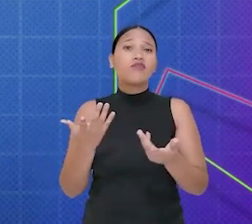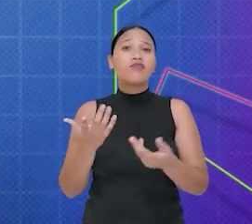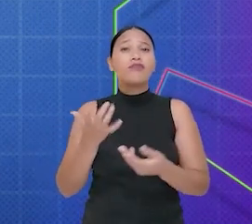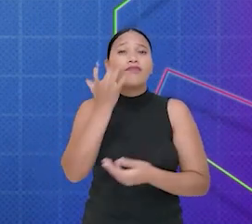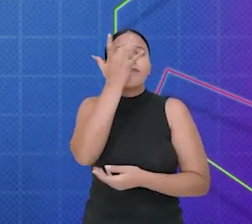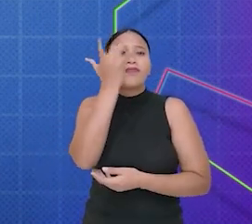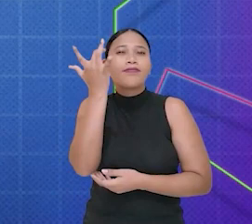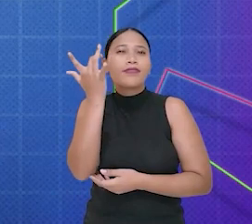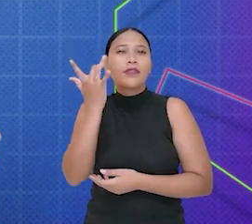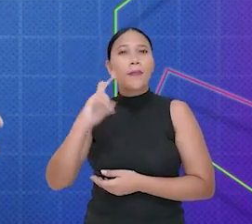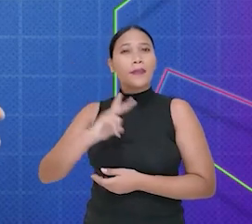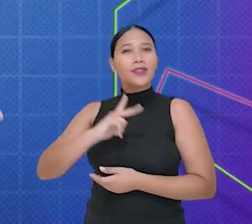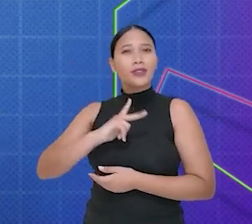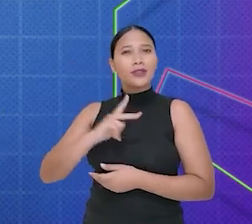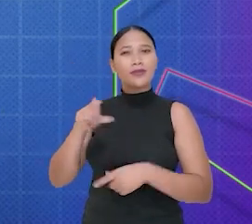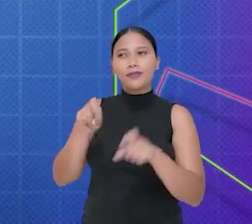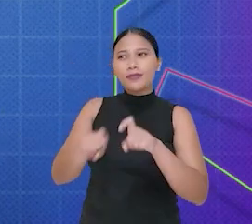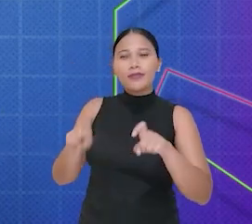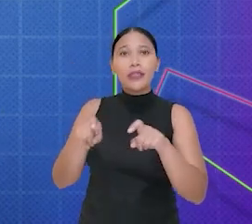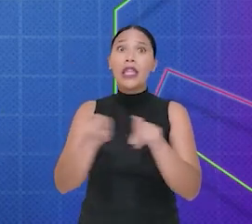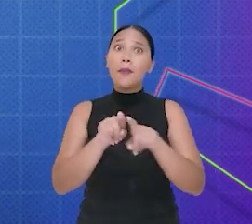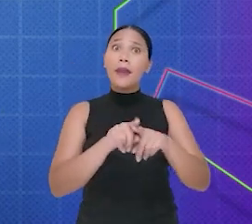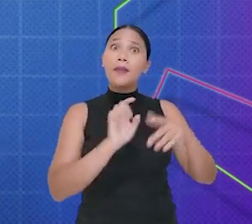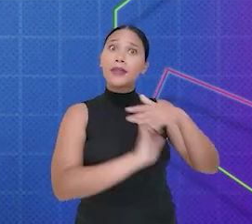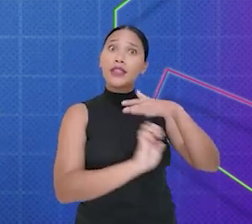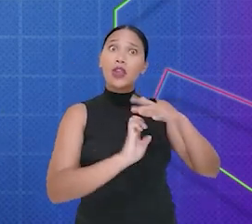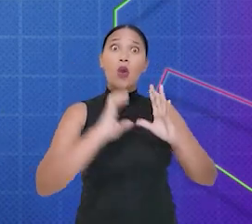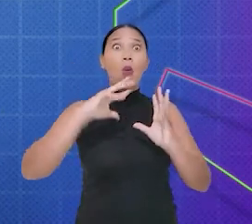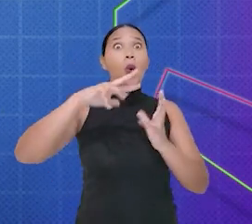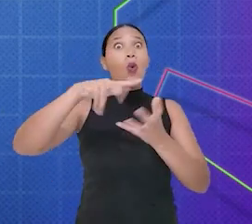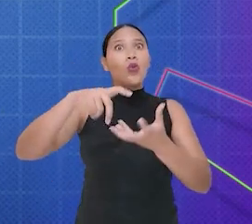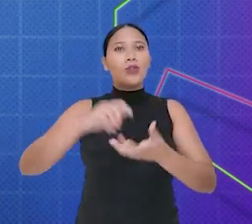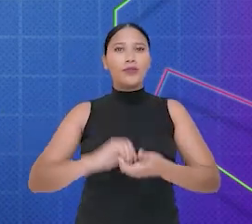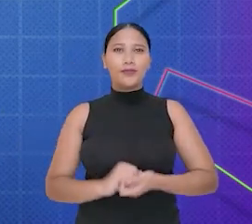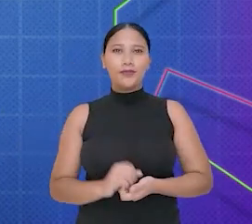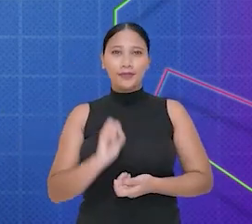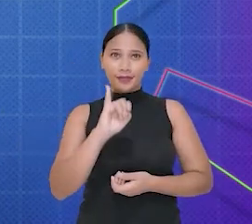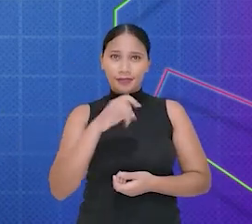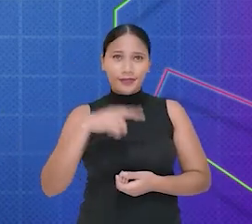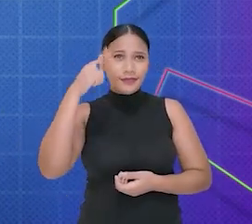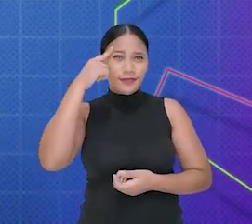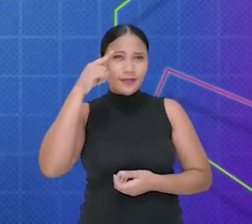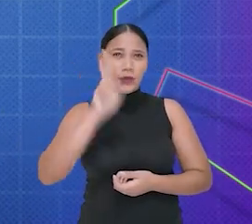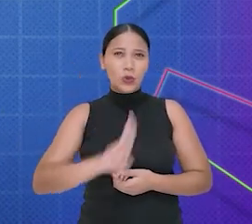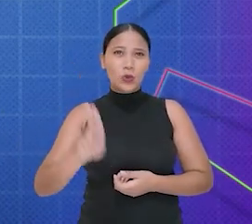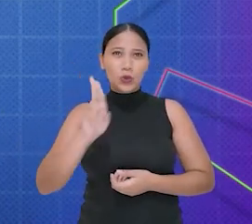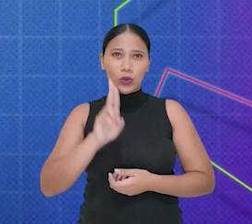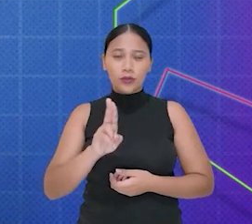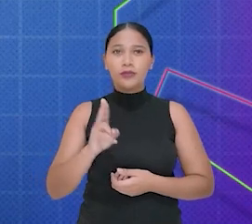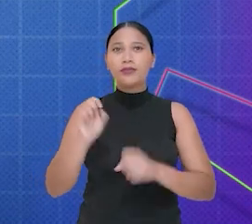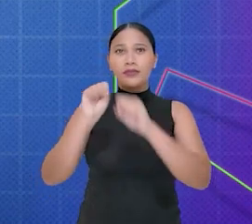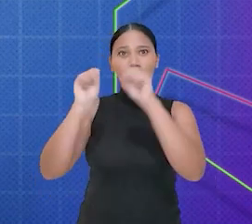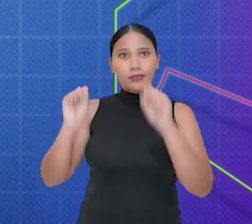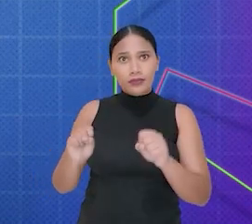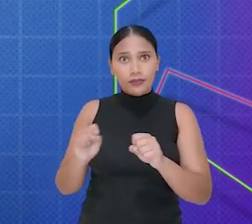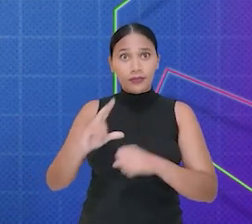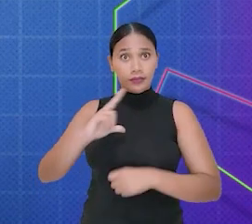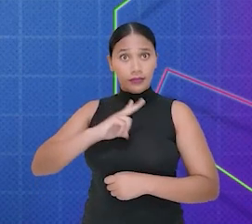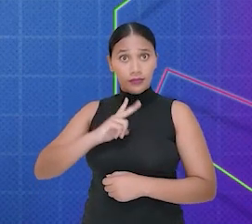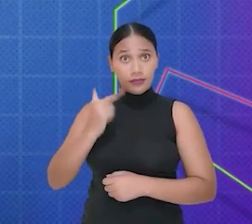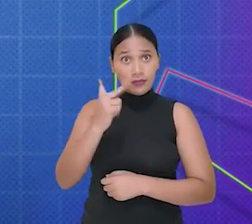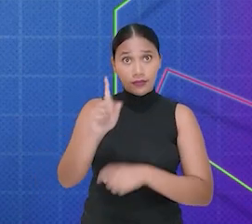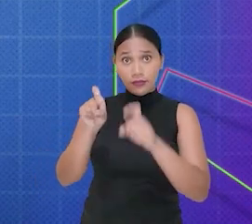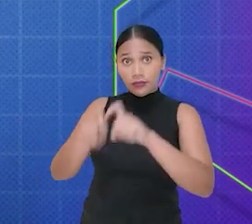uma escolha popular para usuários pessoais e também empresariais, em todo o mundo. Se você estiver pensando em usar um sistema operacional em